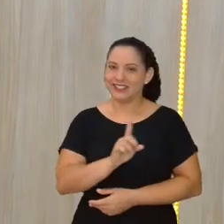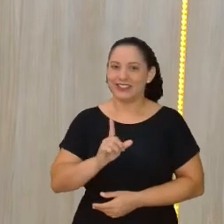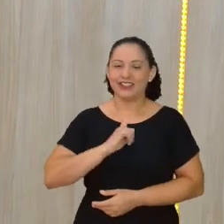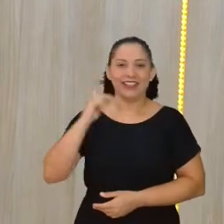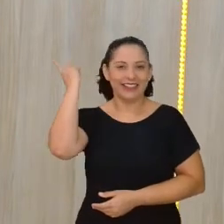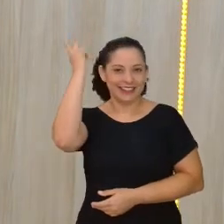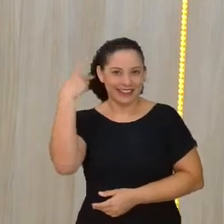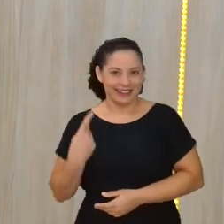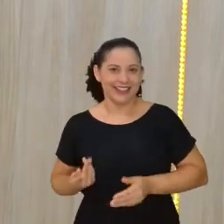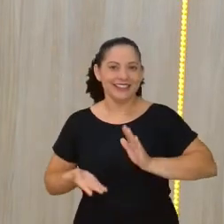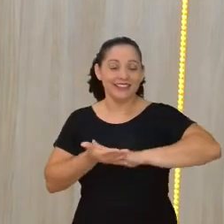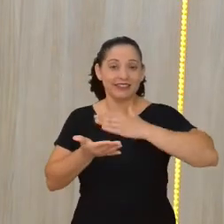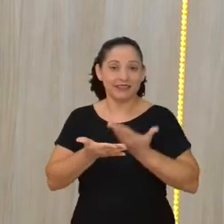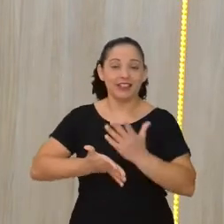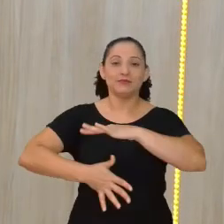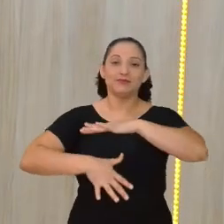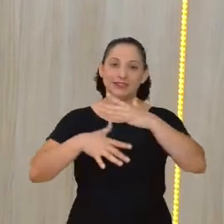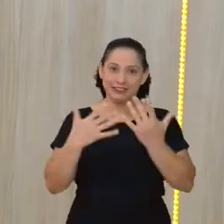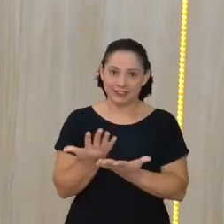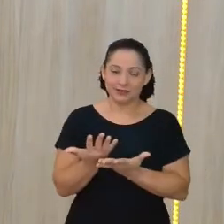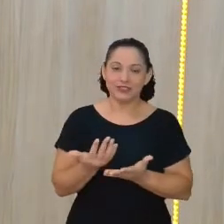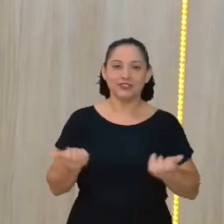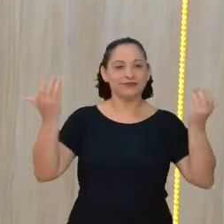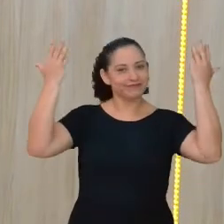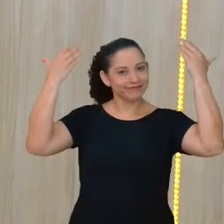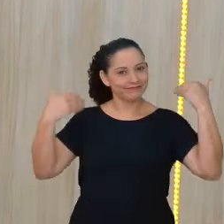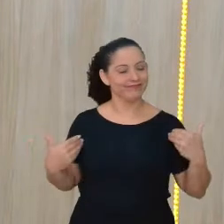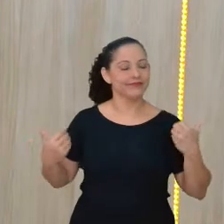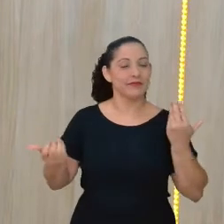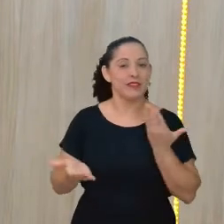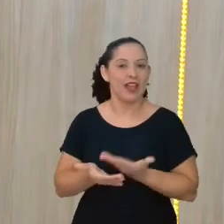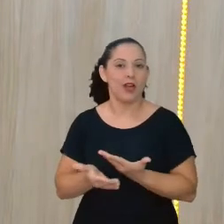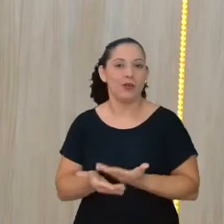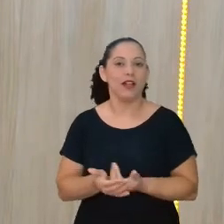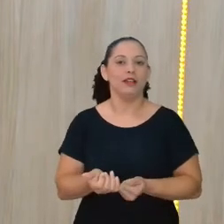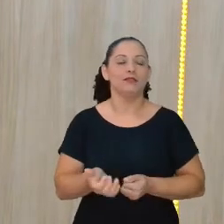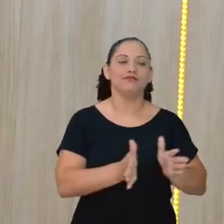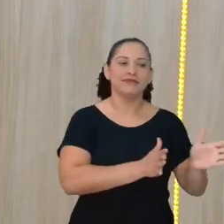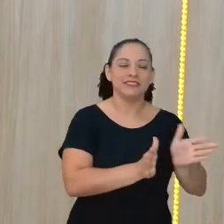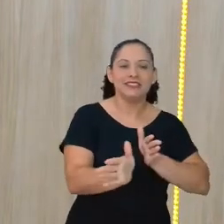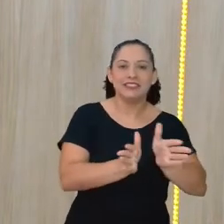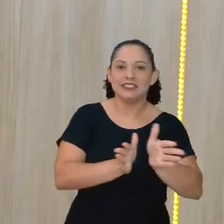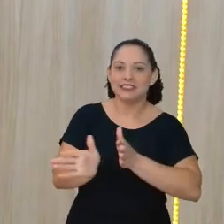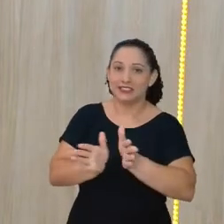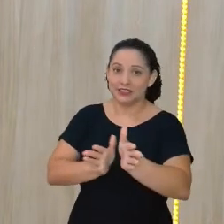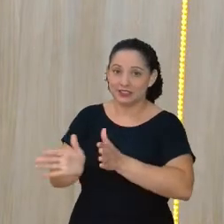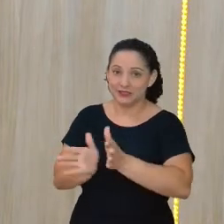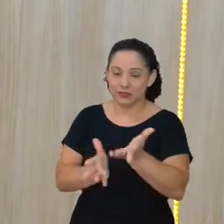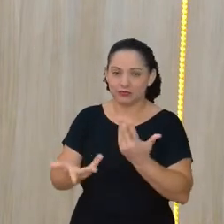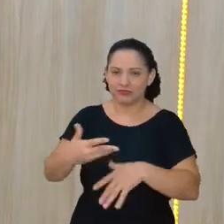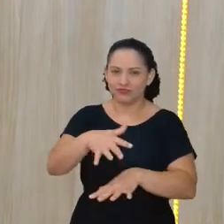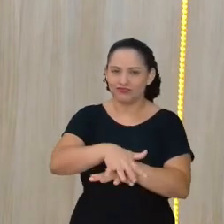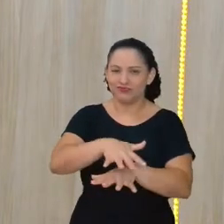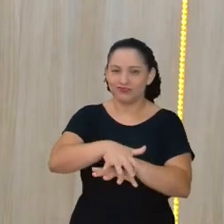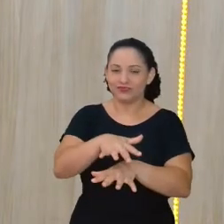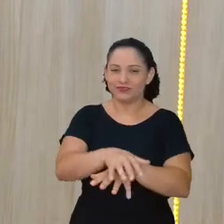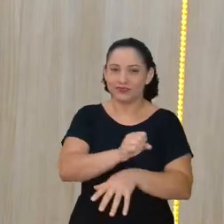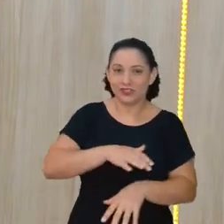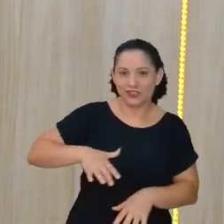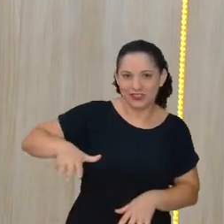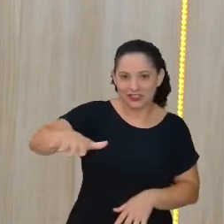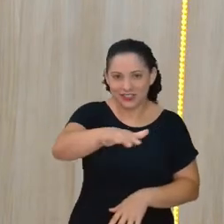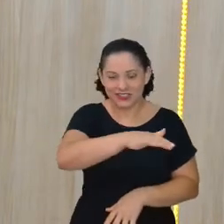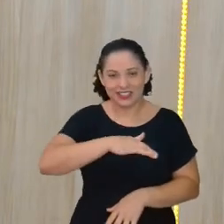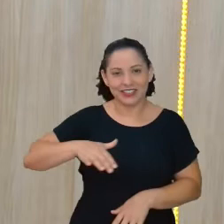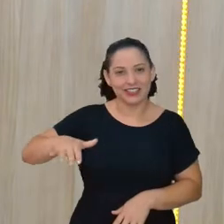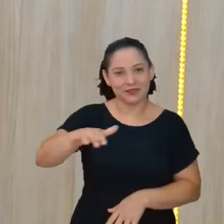com Késia, nossa intérprete de Libras, tornando a aula mais acessível para que todo mundo seja